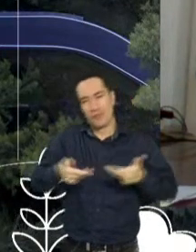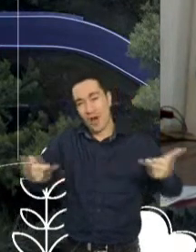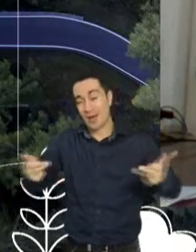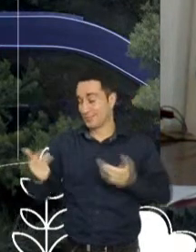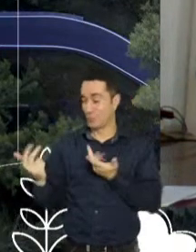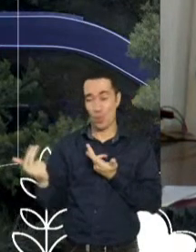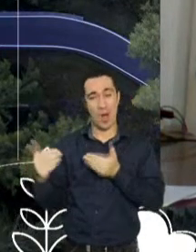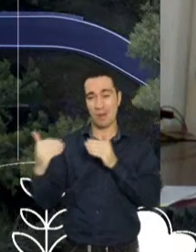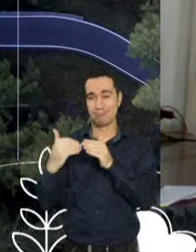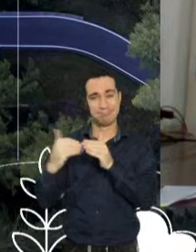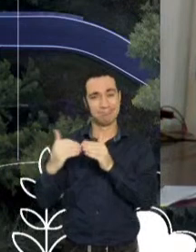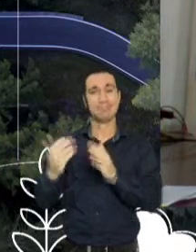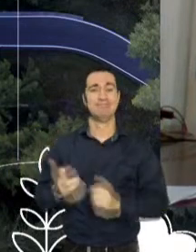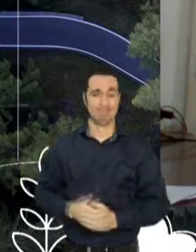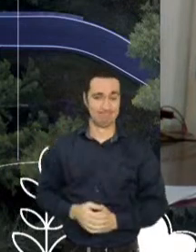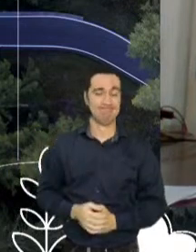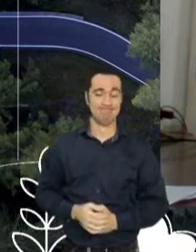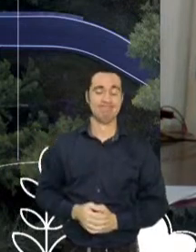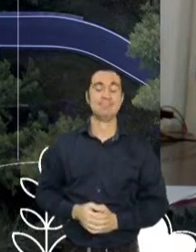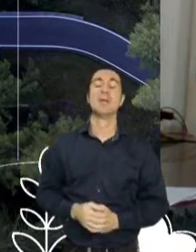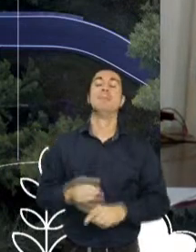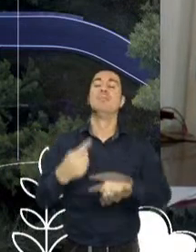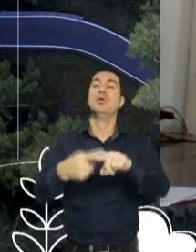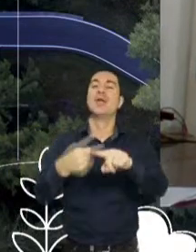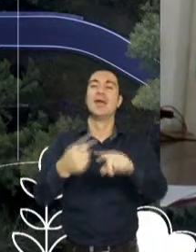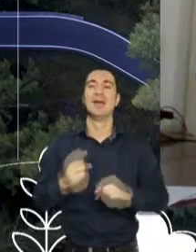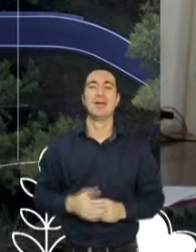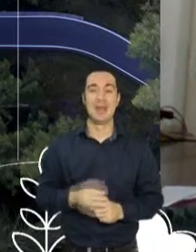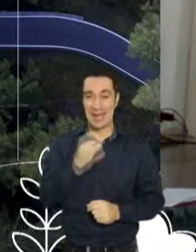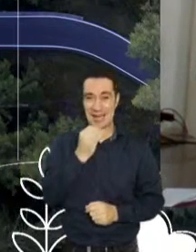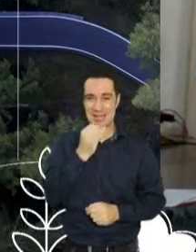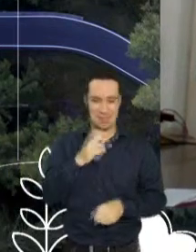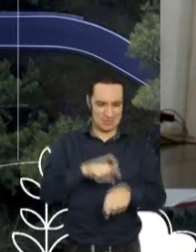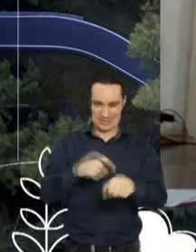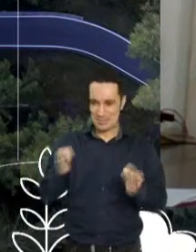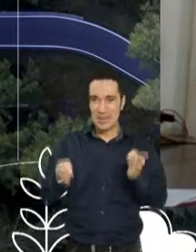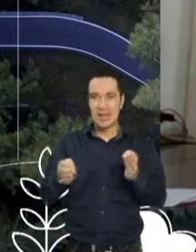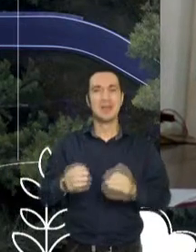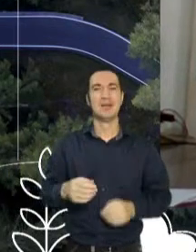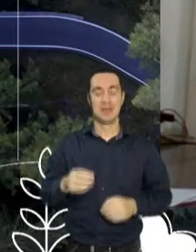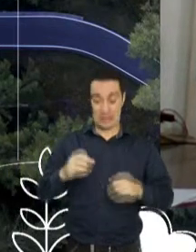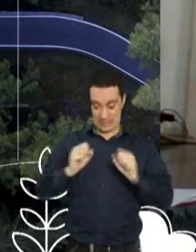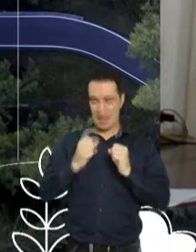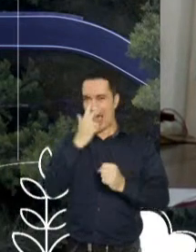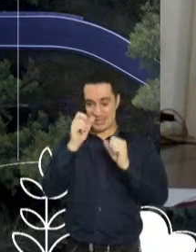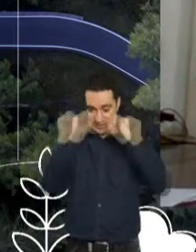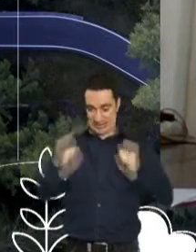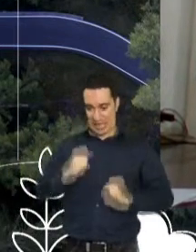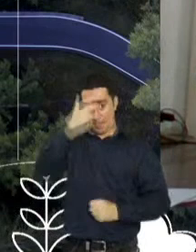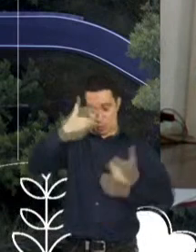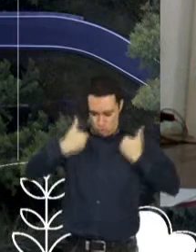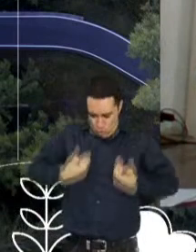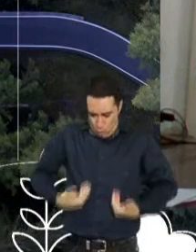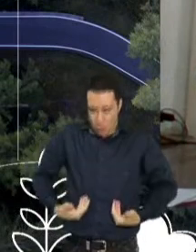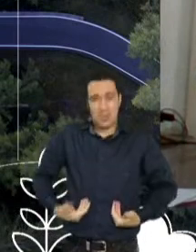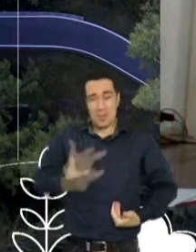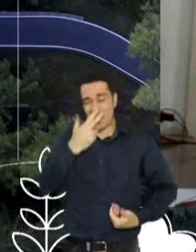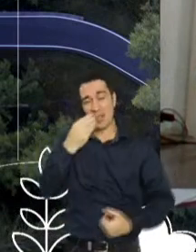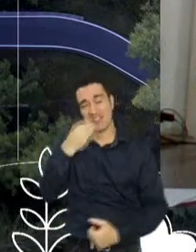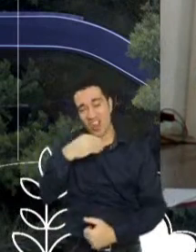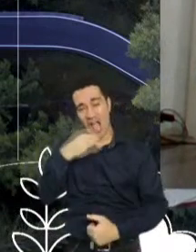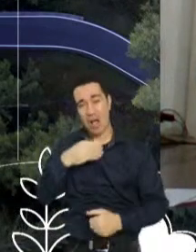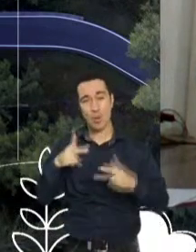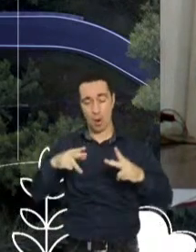mais graves que demandam internação. Porque você, para o mesmo inóculo, teu sistema está mais comprometido, assim como acontece com os